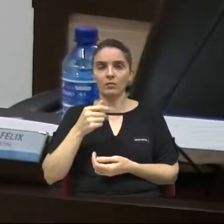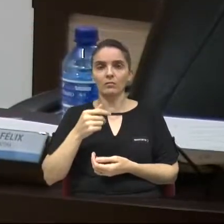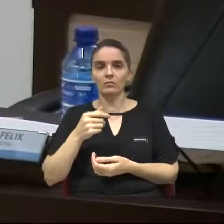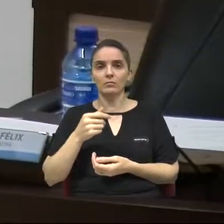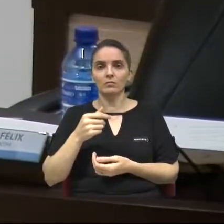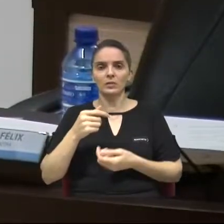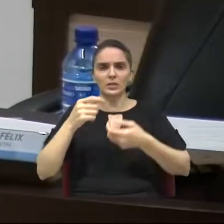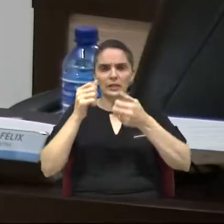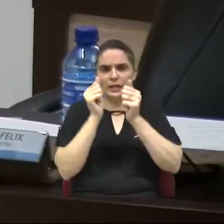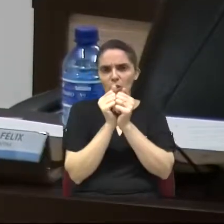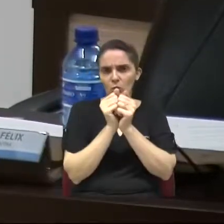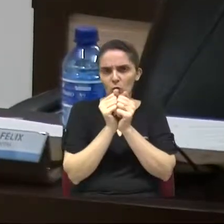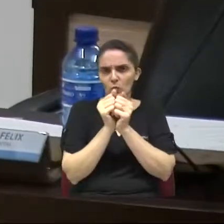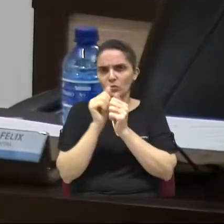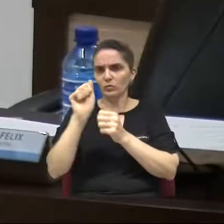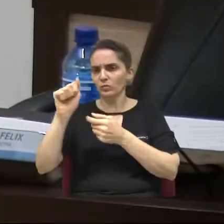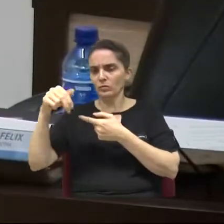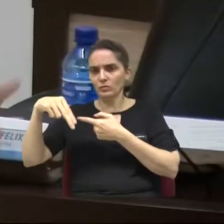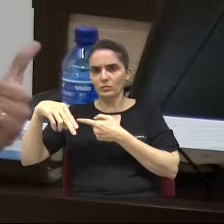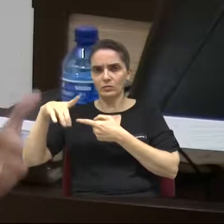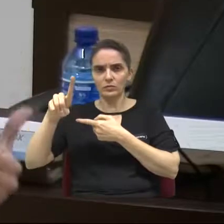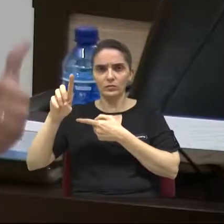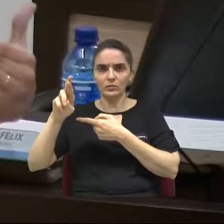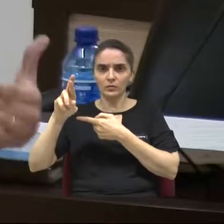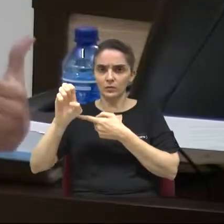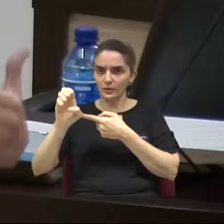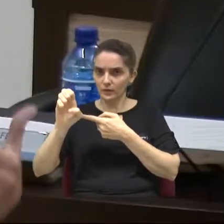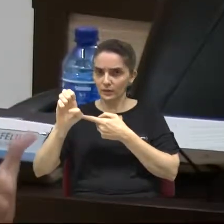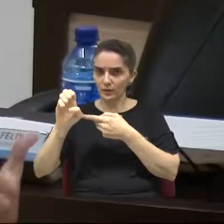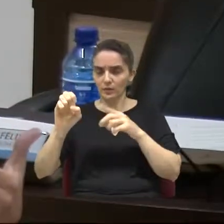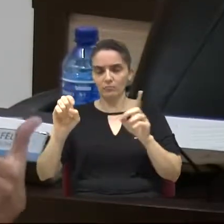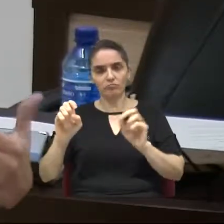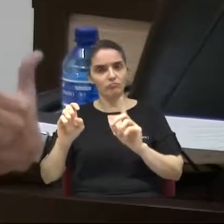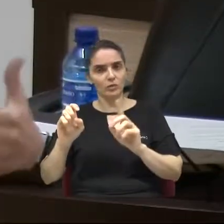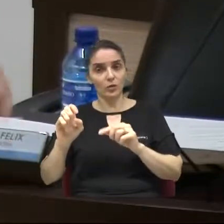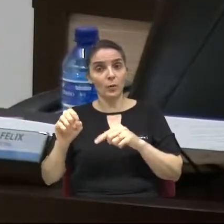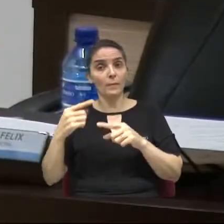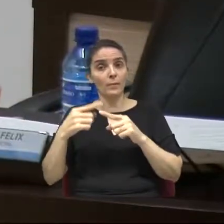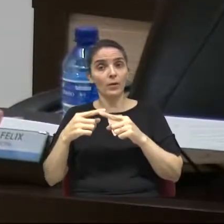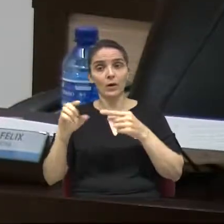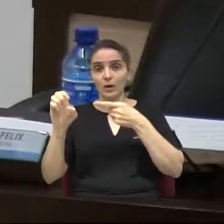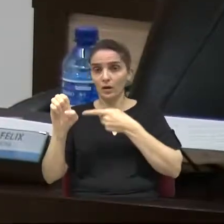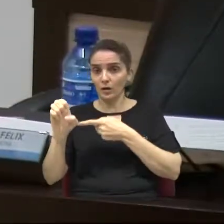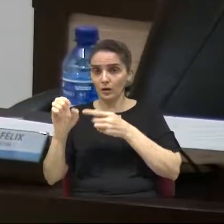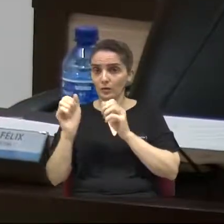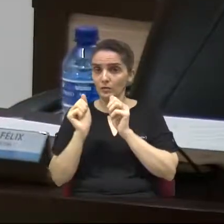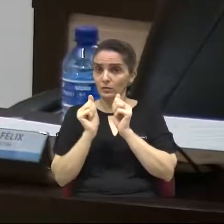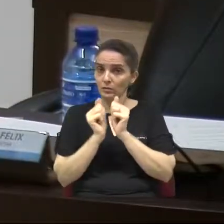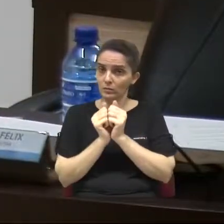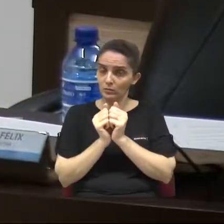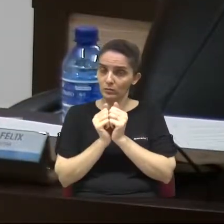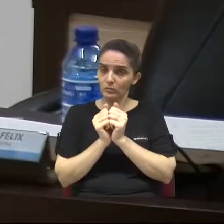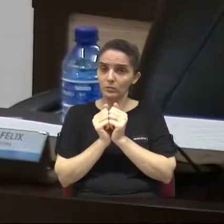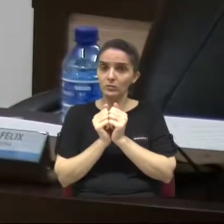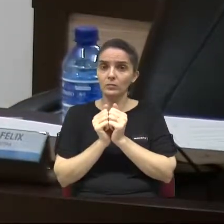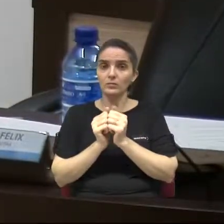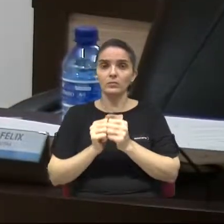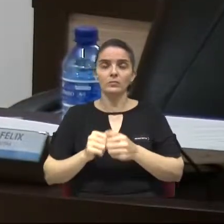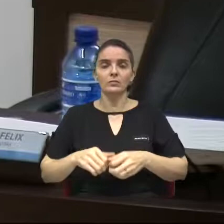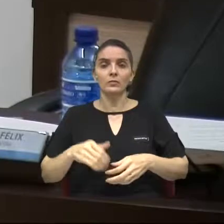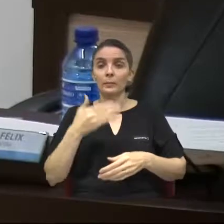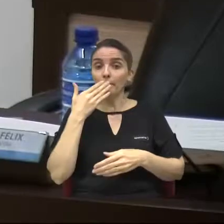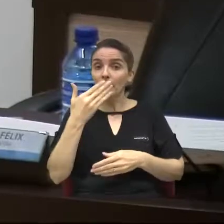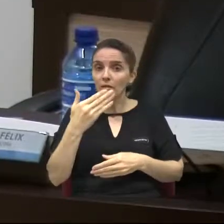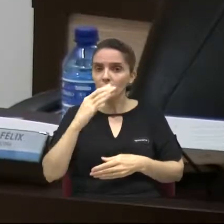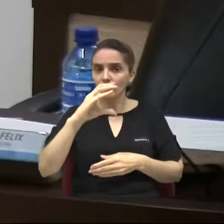do denunciante a esta casa, daquele que faz o pedido da CP, ser comissionado. Ele pode ser ou